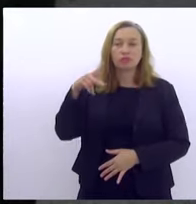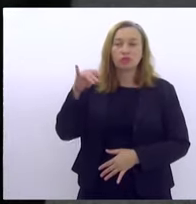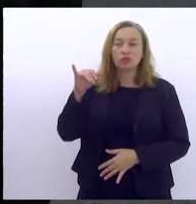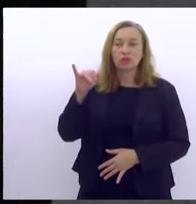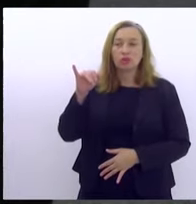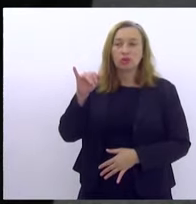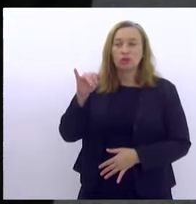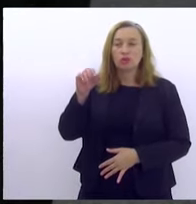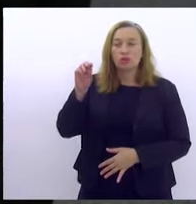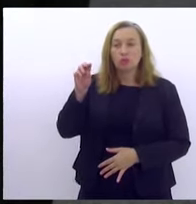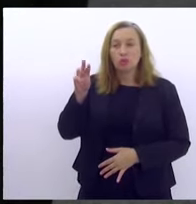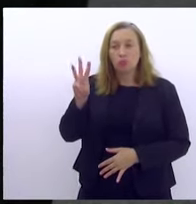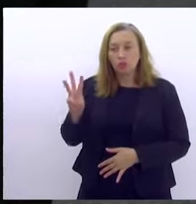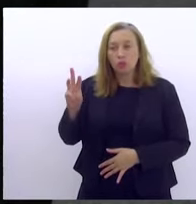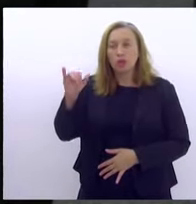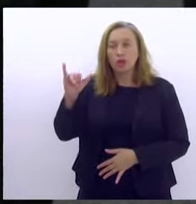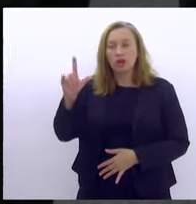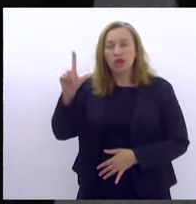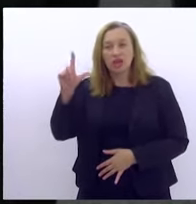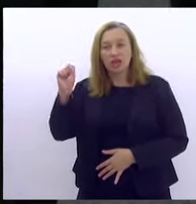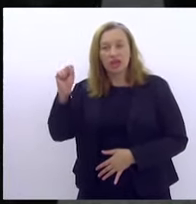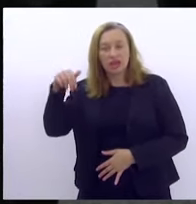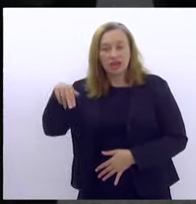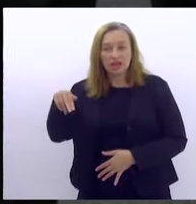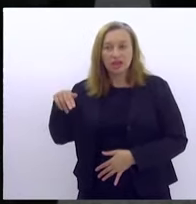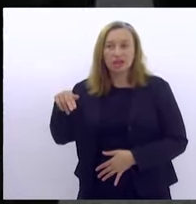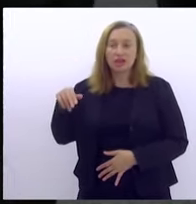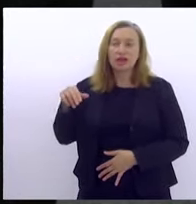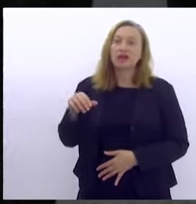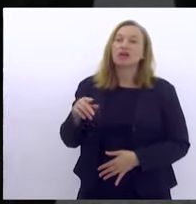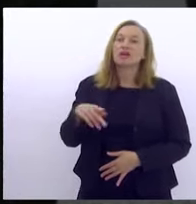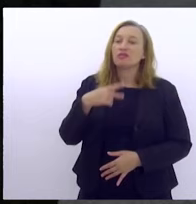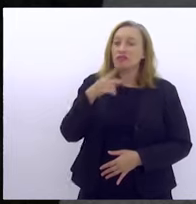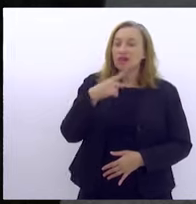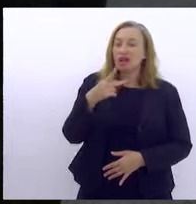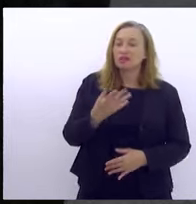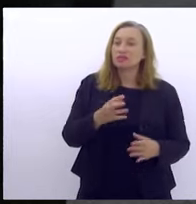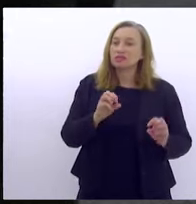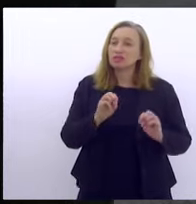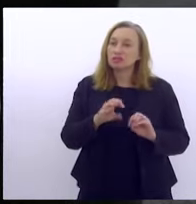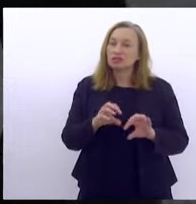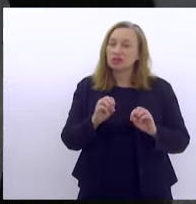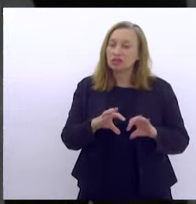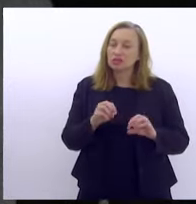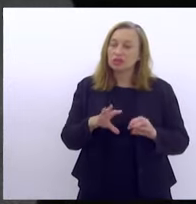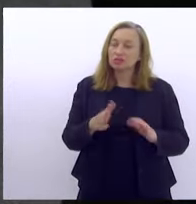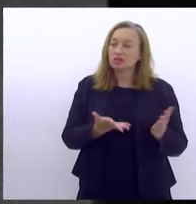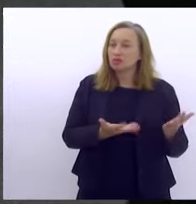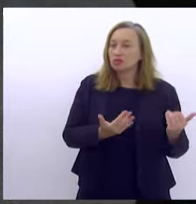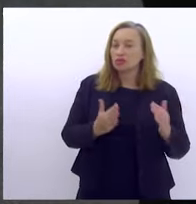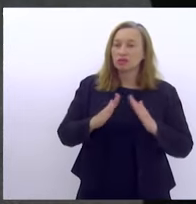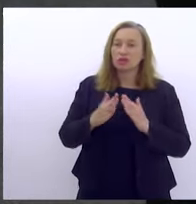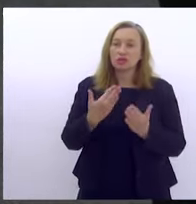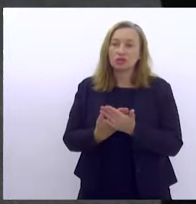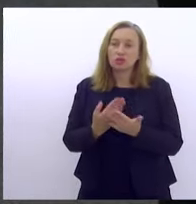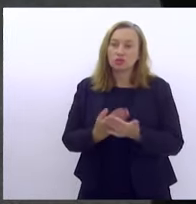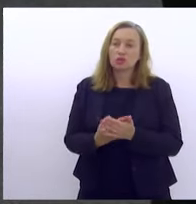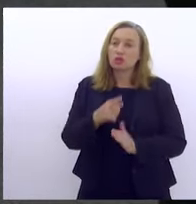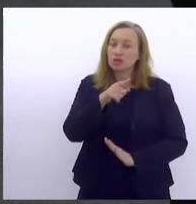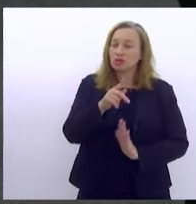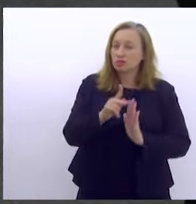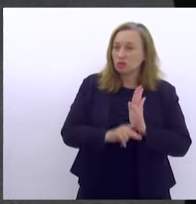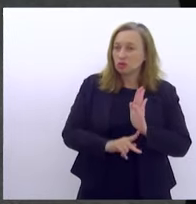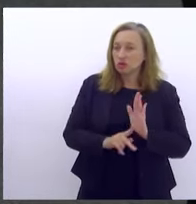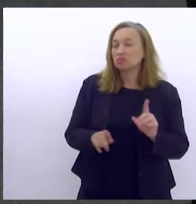inclusive, falava sobre educação e os direitos das nossas juventudes nas escolas. Bom, esse projeto ele é